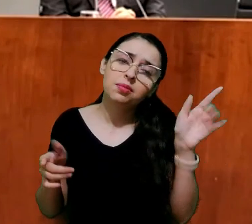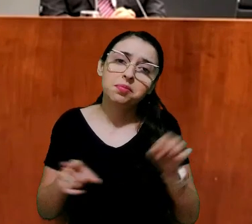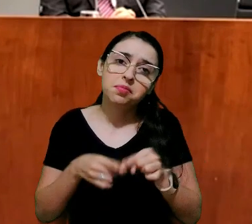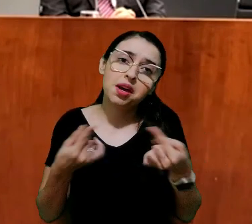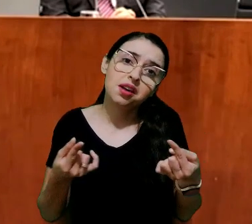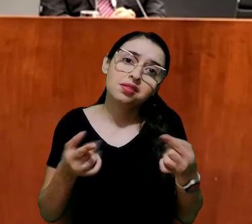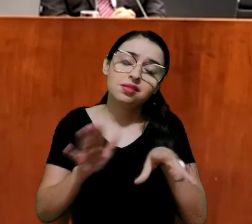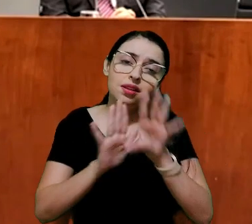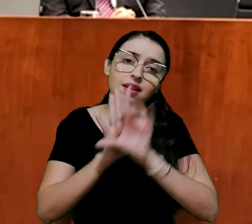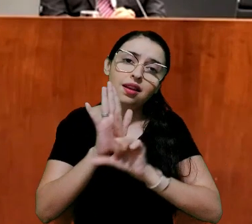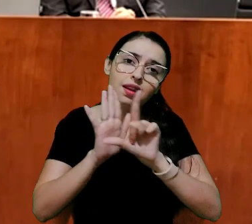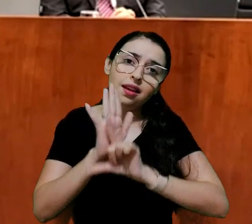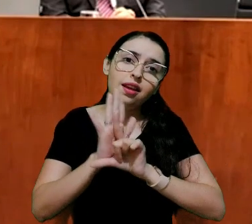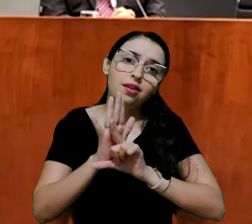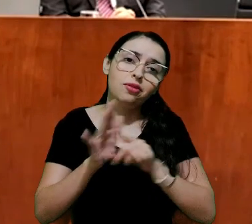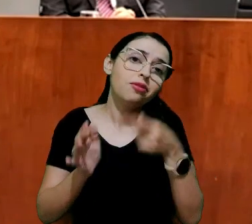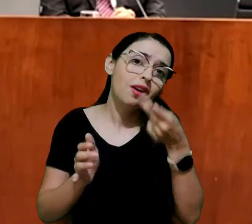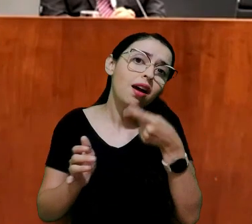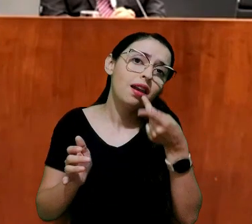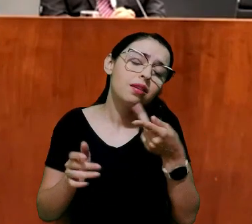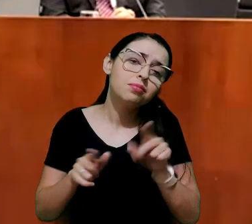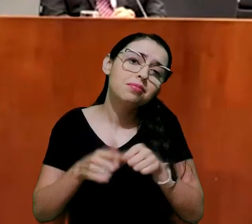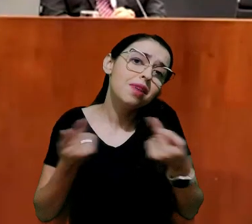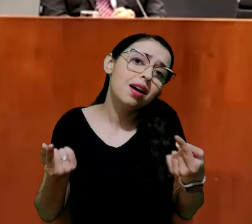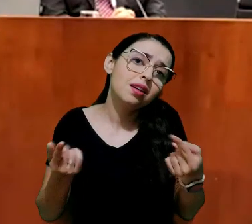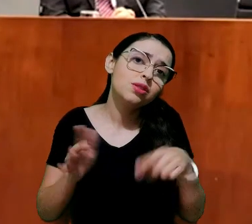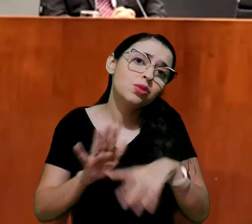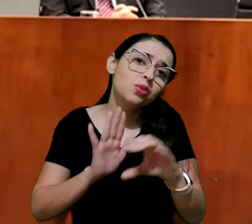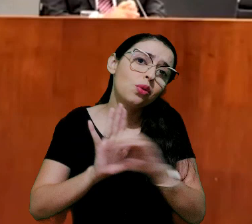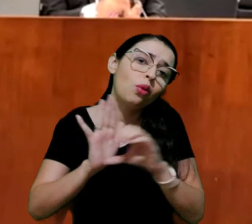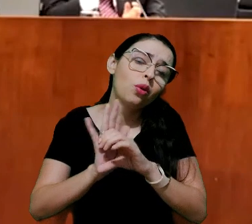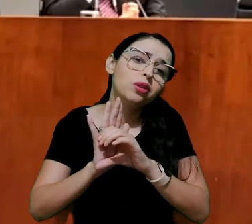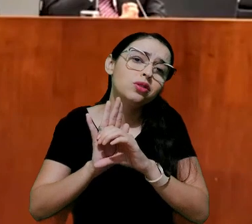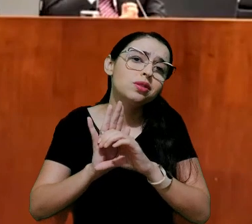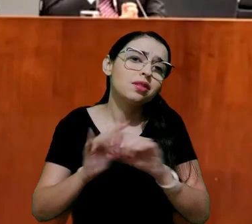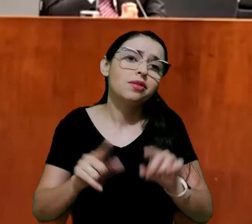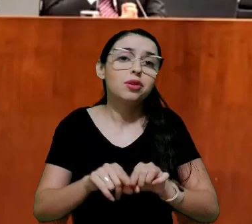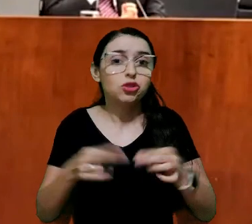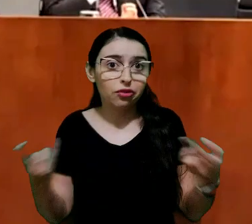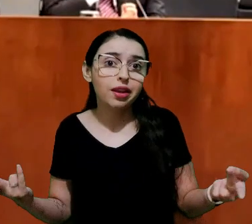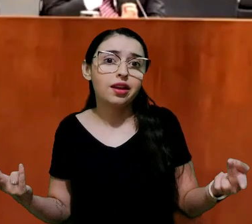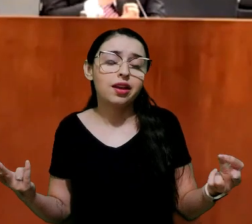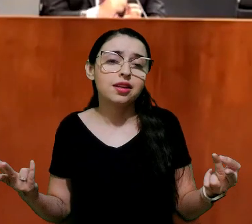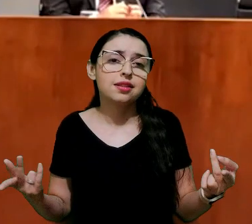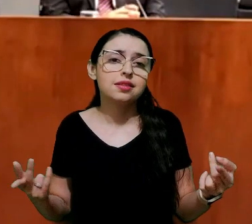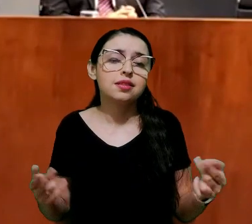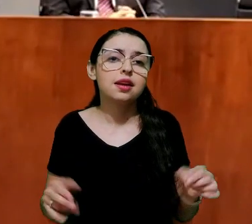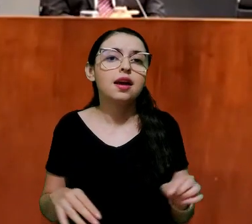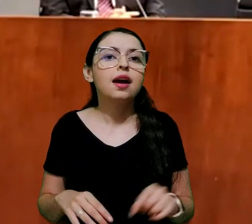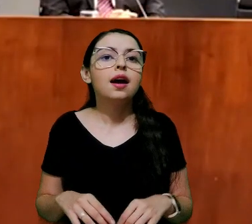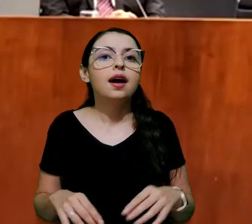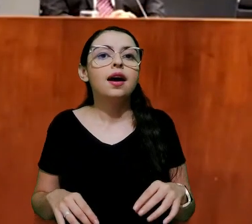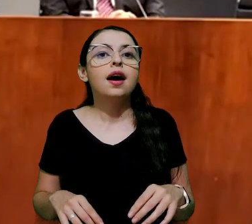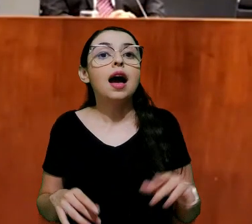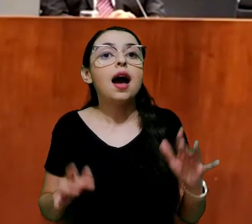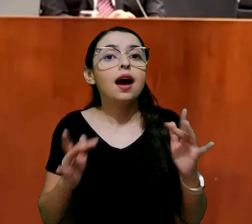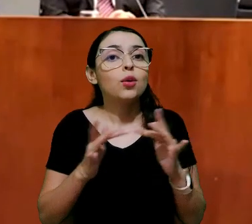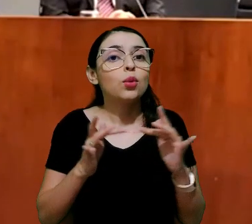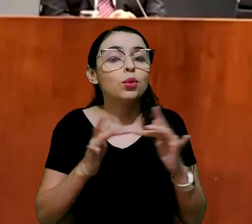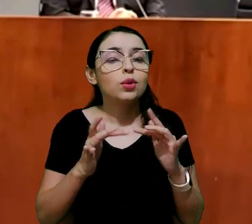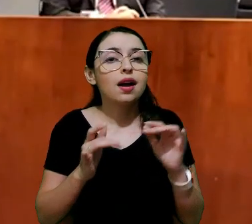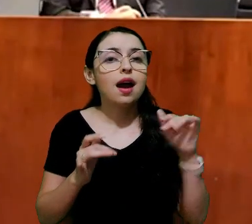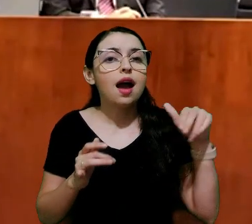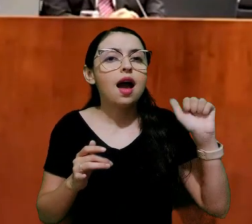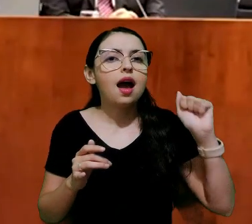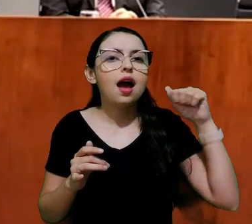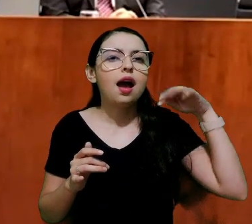não é isso que o Código Civil diz. O Código Civil diz que a filiação pode se dar por